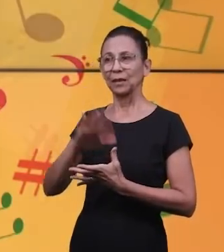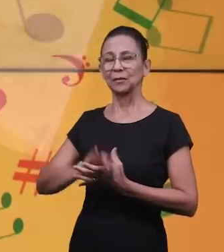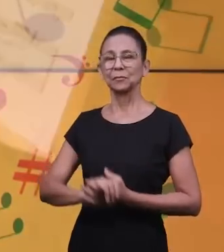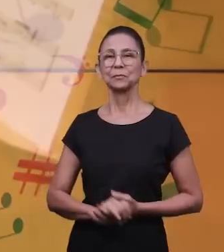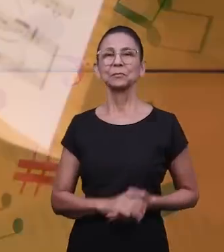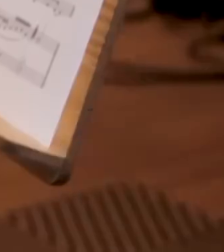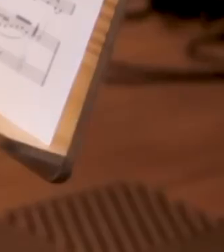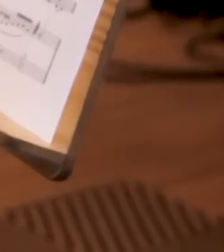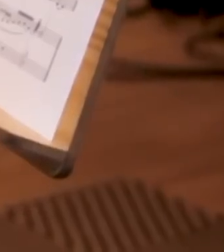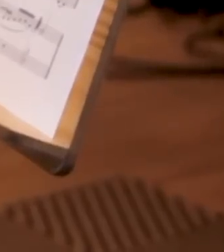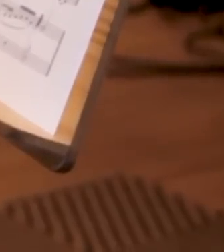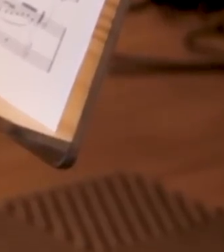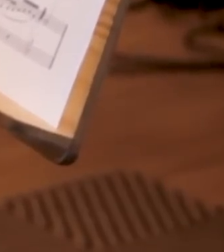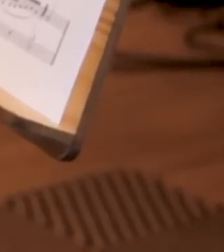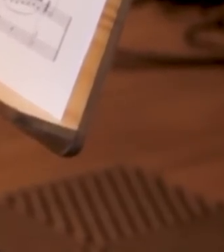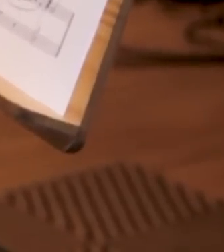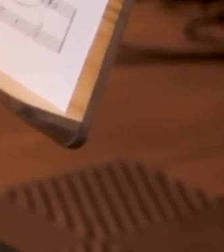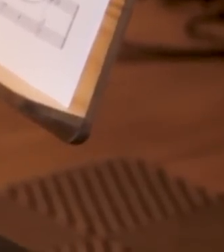assistir?